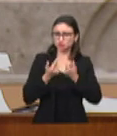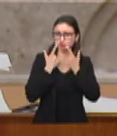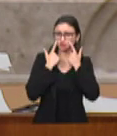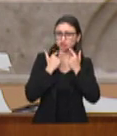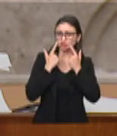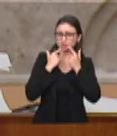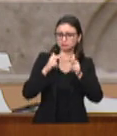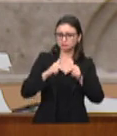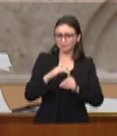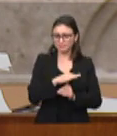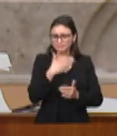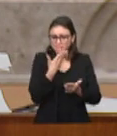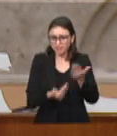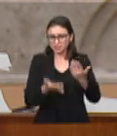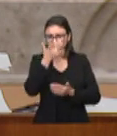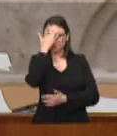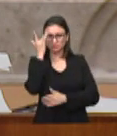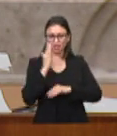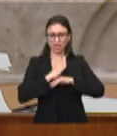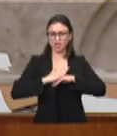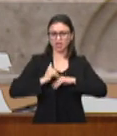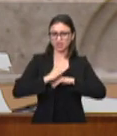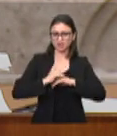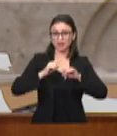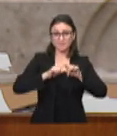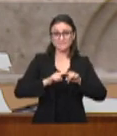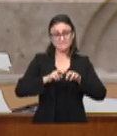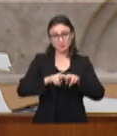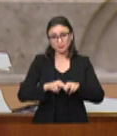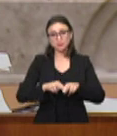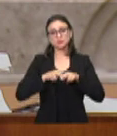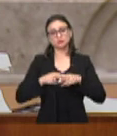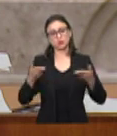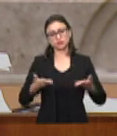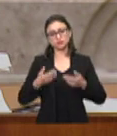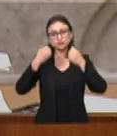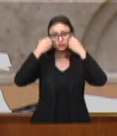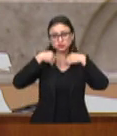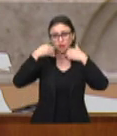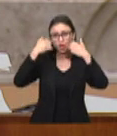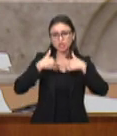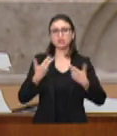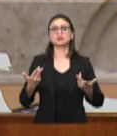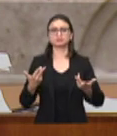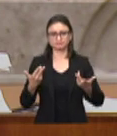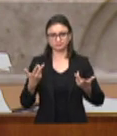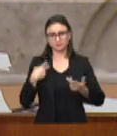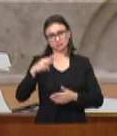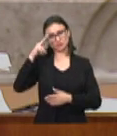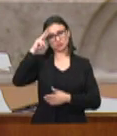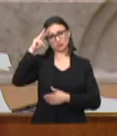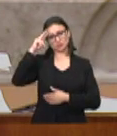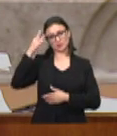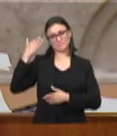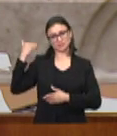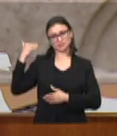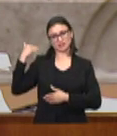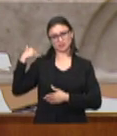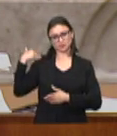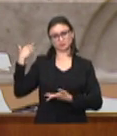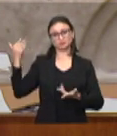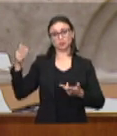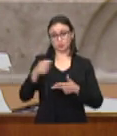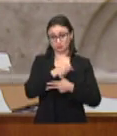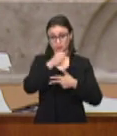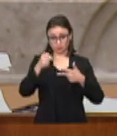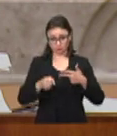pela perda de alguém querido, mas é por isso mesmo que choramos. Desde segunda-feira passada, o Poder